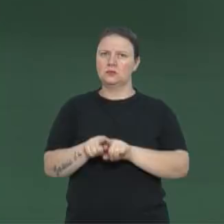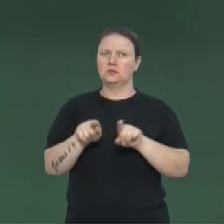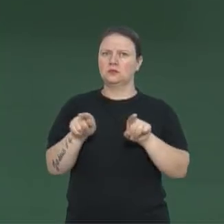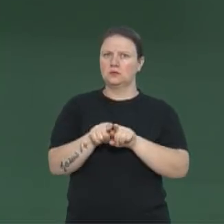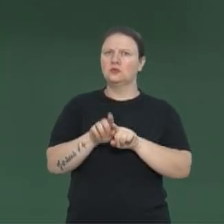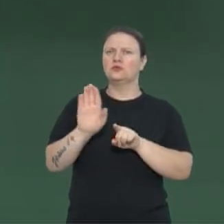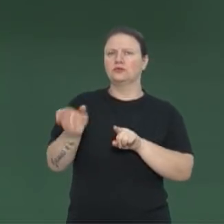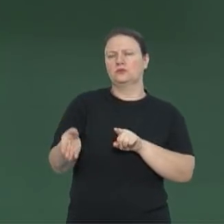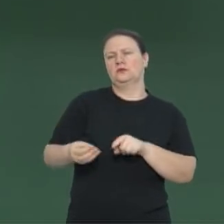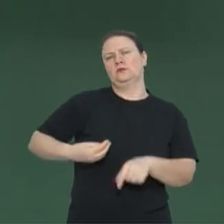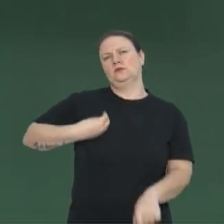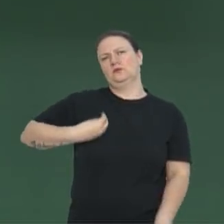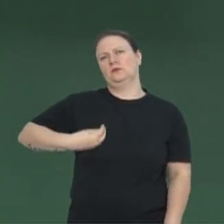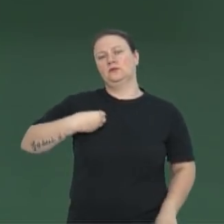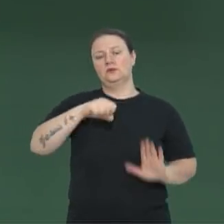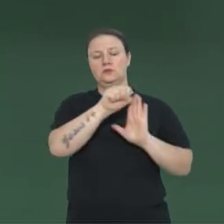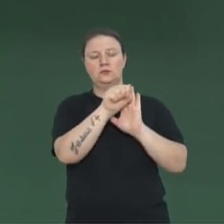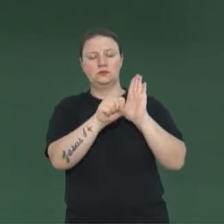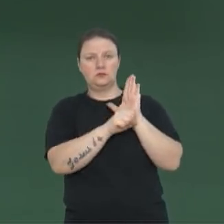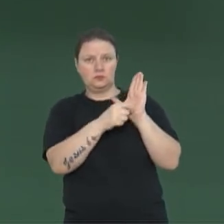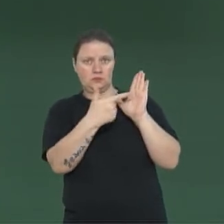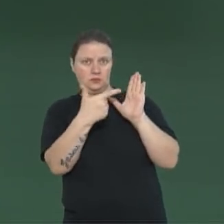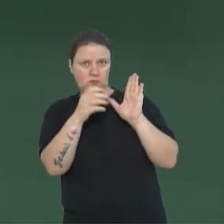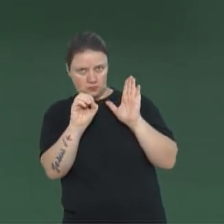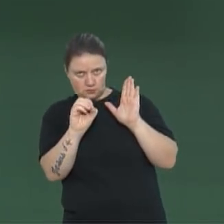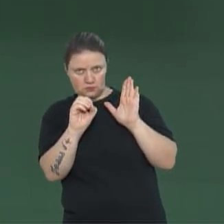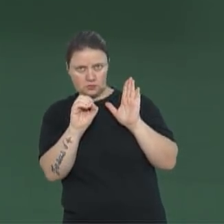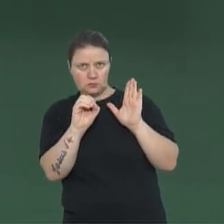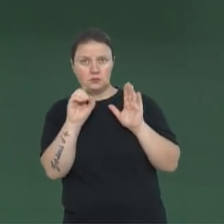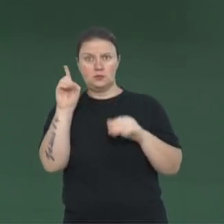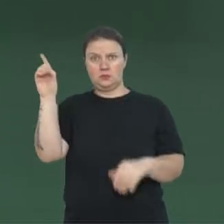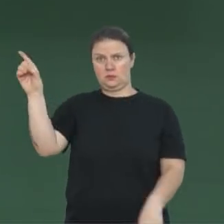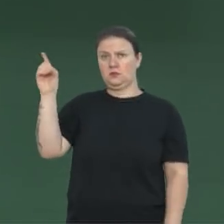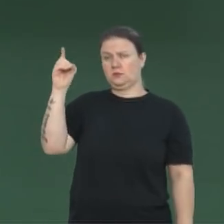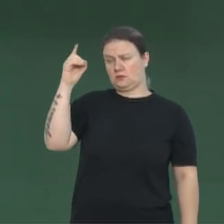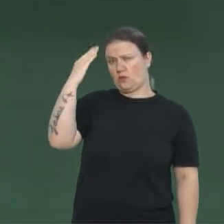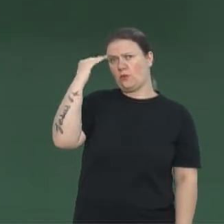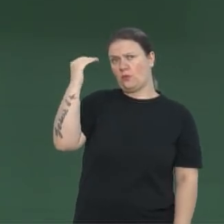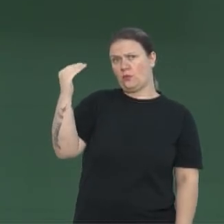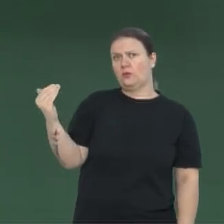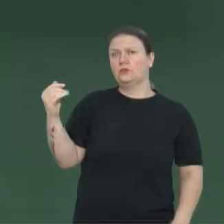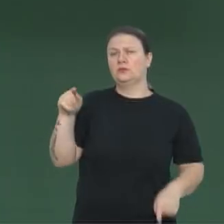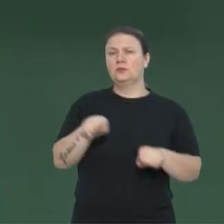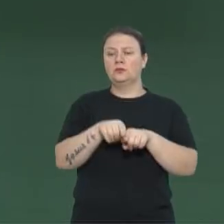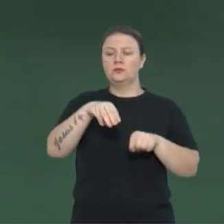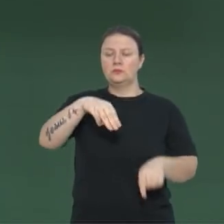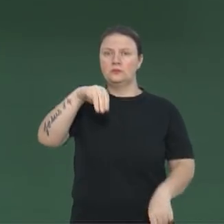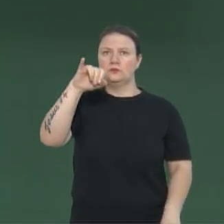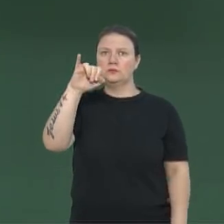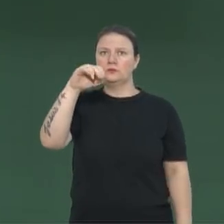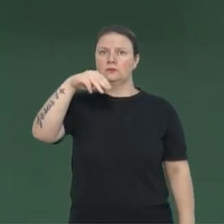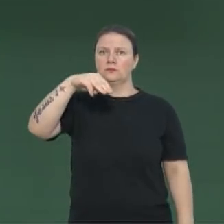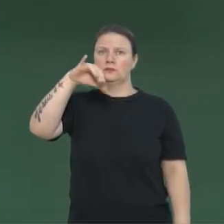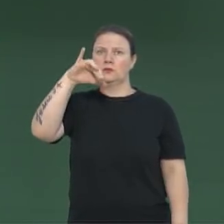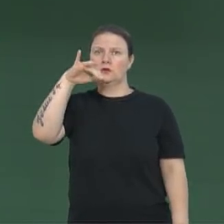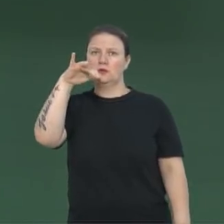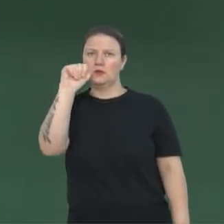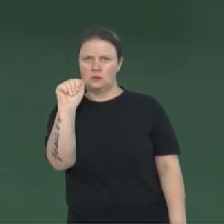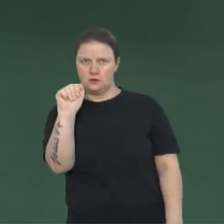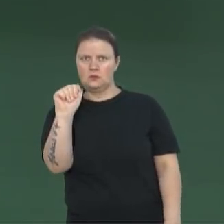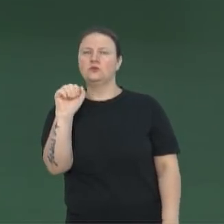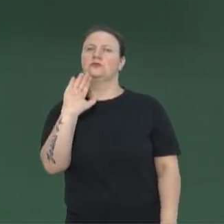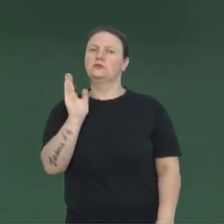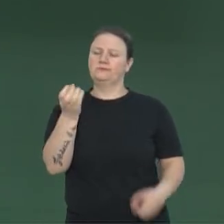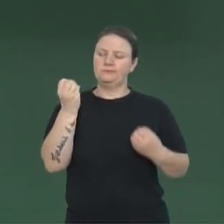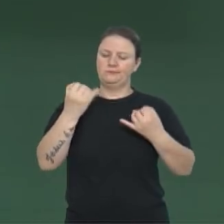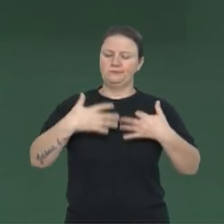século passado, no século XX, e ele é o grande artista da mímica. Nós vamos falar da mímica daqui a